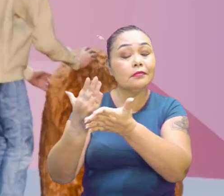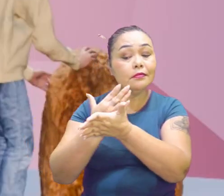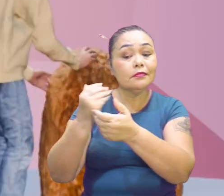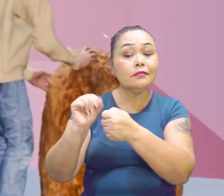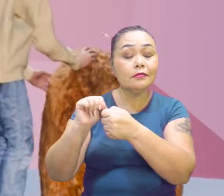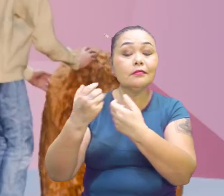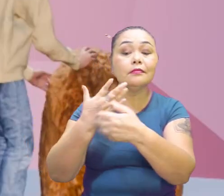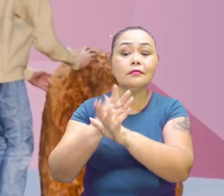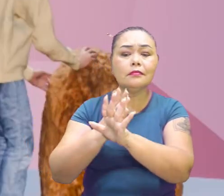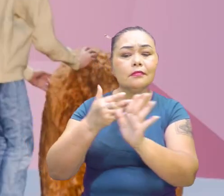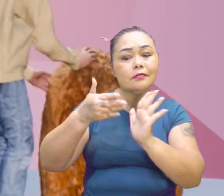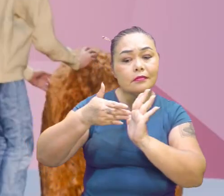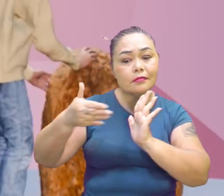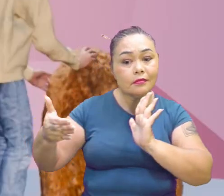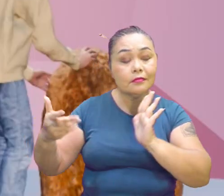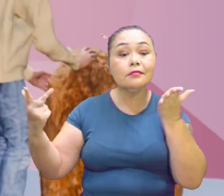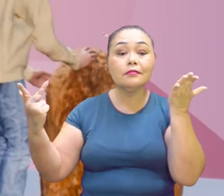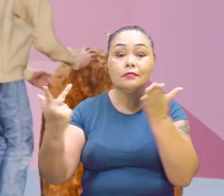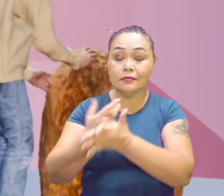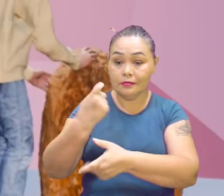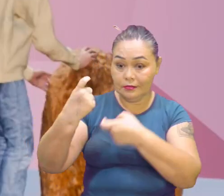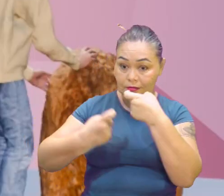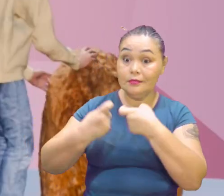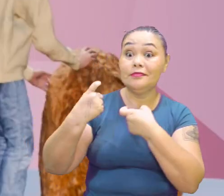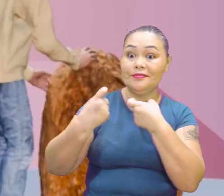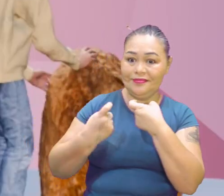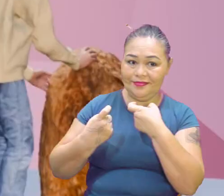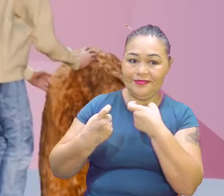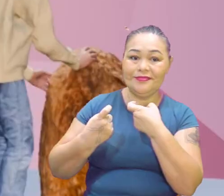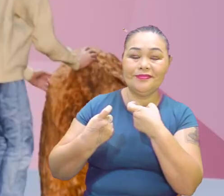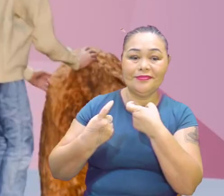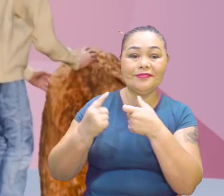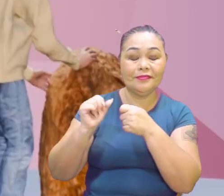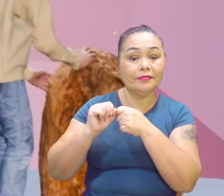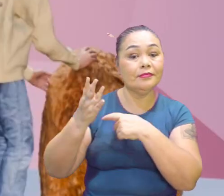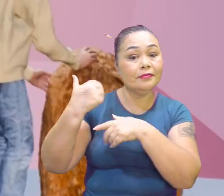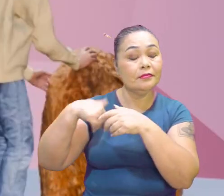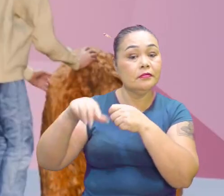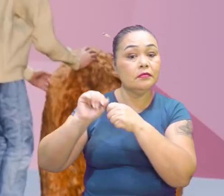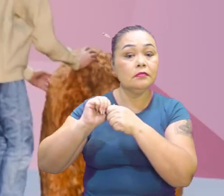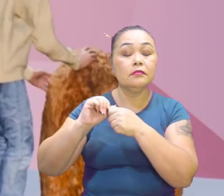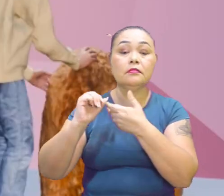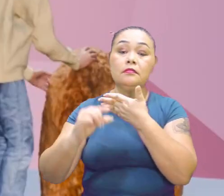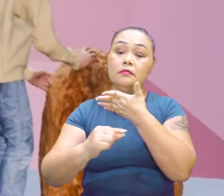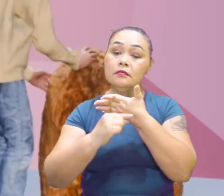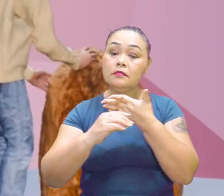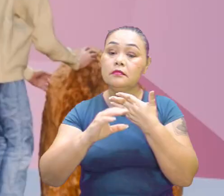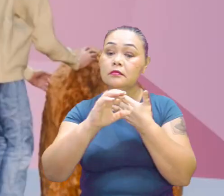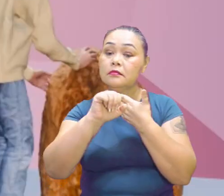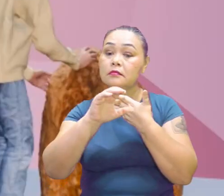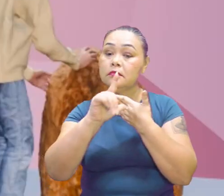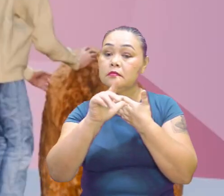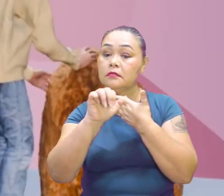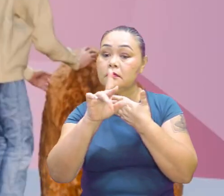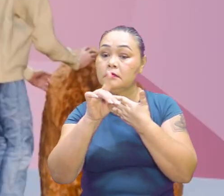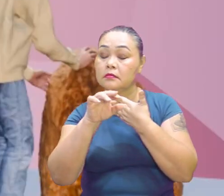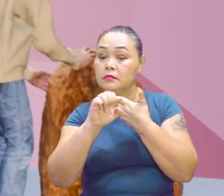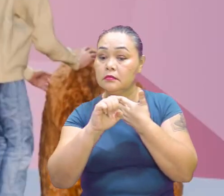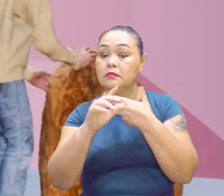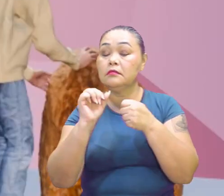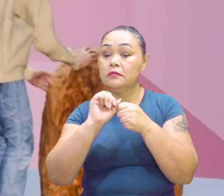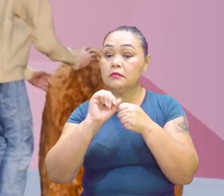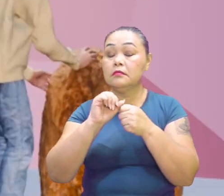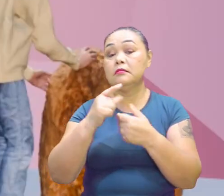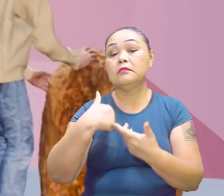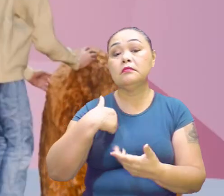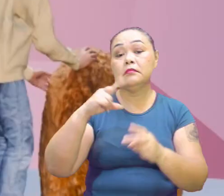que é naquele período onde aconteciam as guerras. Sim, você tem ali Euclides da Cunha, que trabalha muito bem essa questão dos sertões.